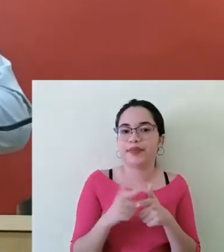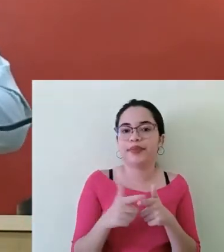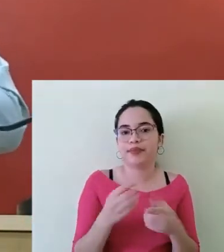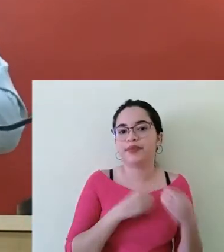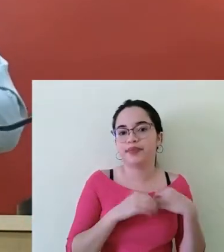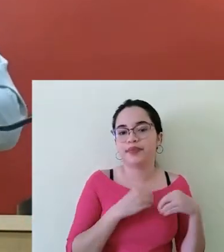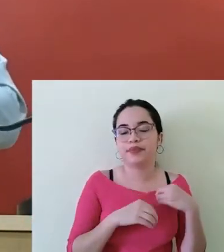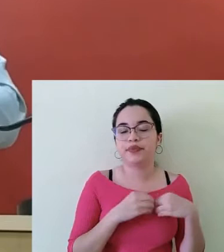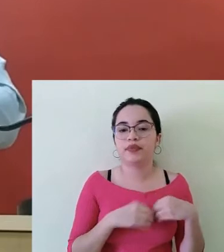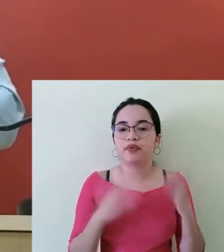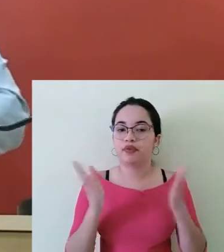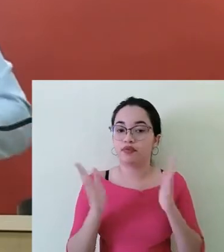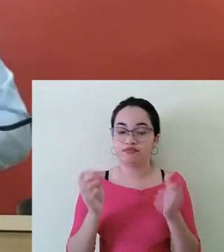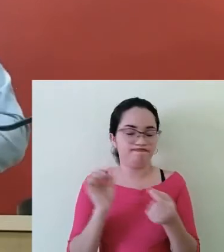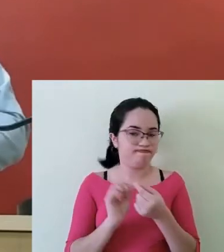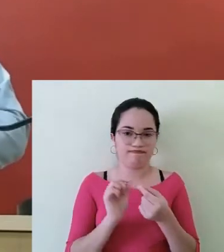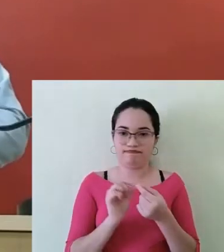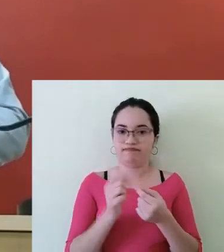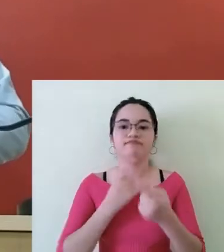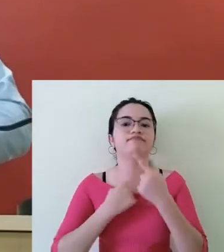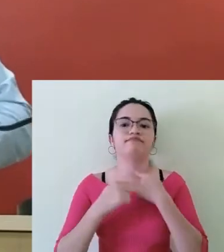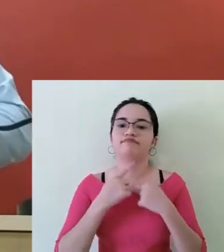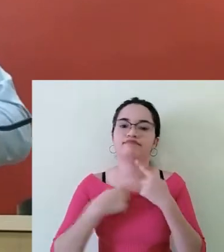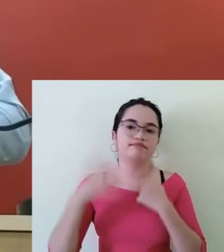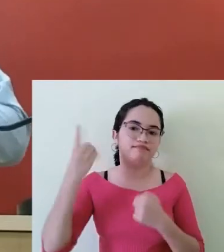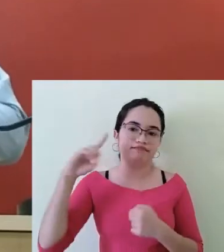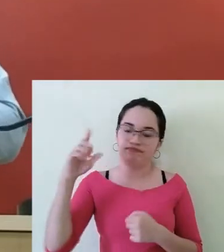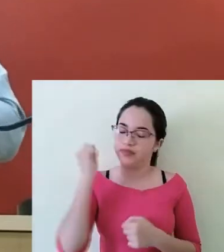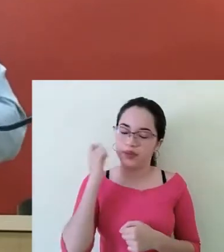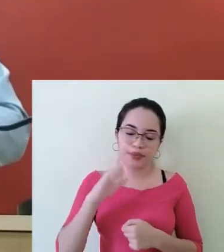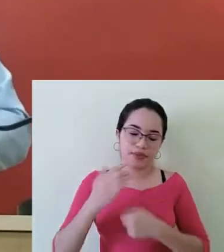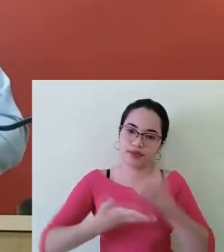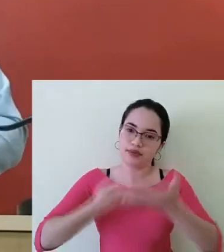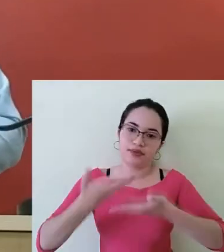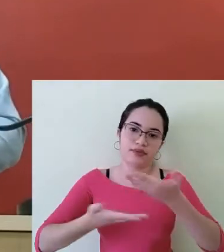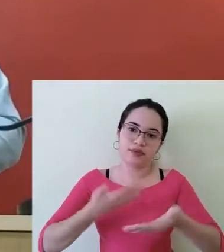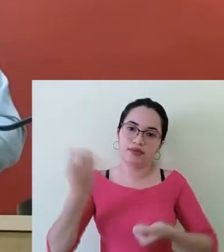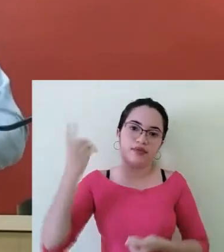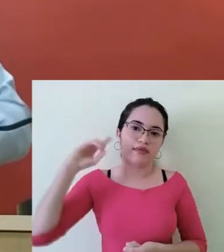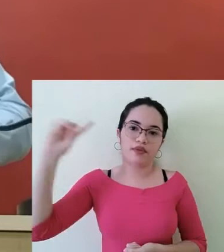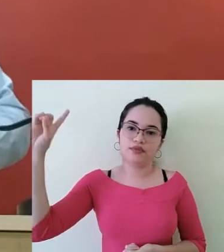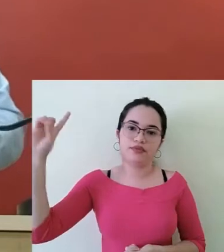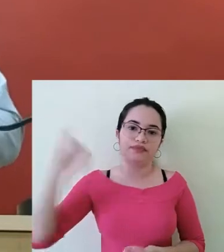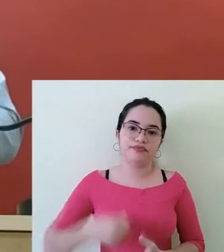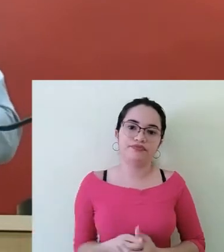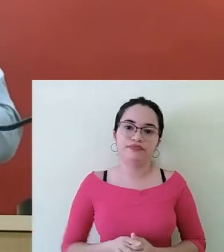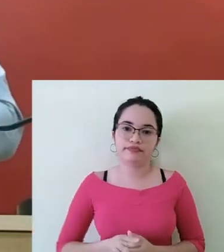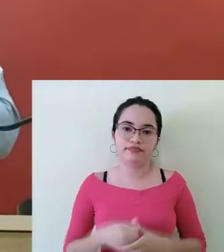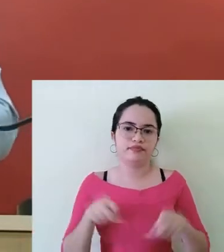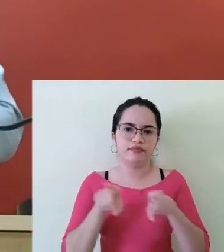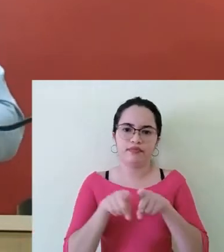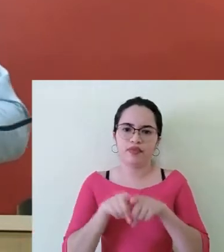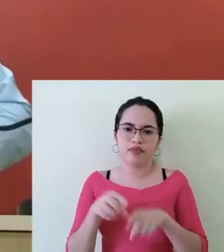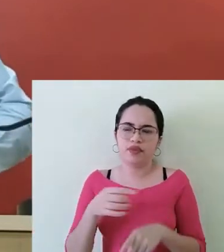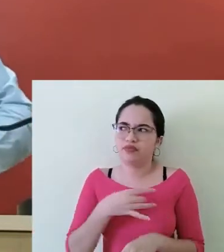Ele agora não faz a vontade de Deus. Ele agora não consegue se relacionar com Deus. Ele também